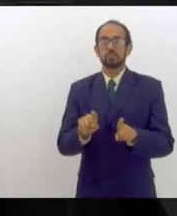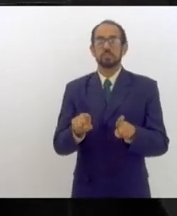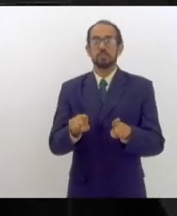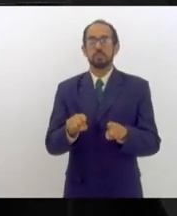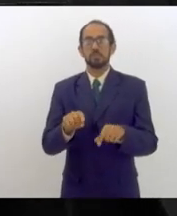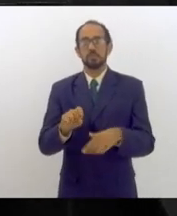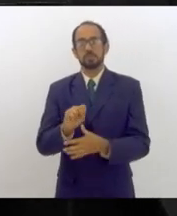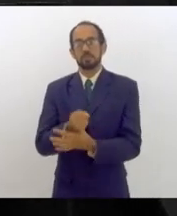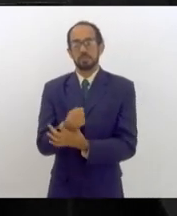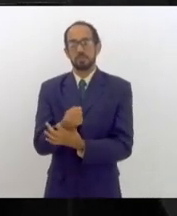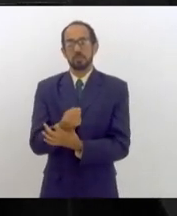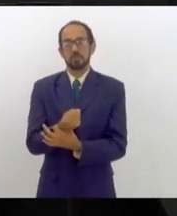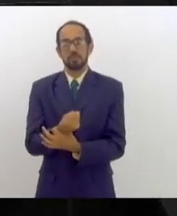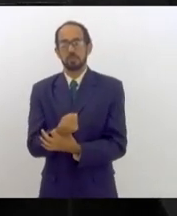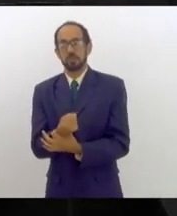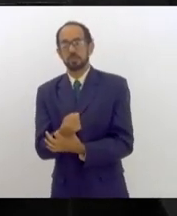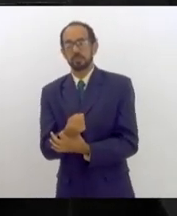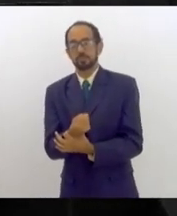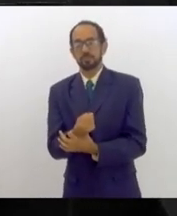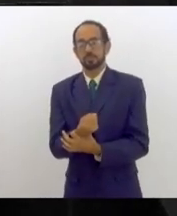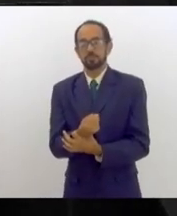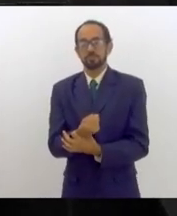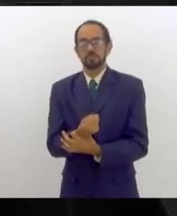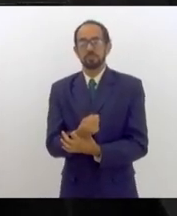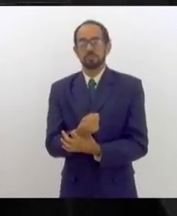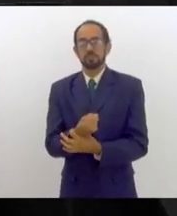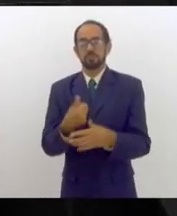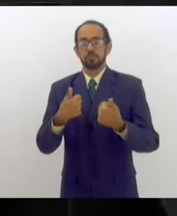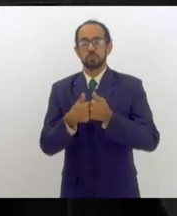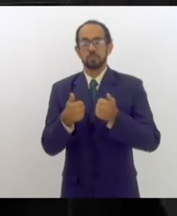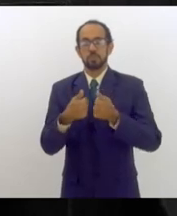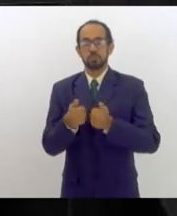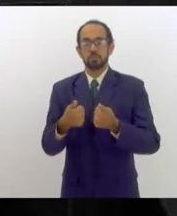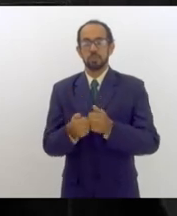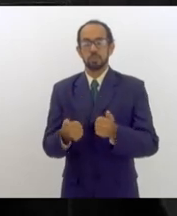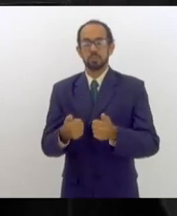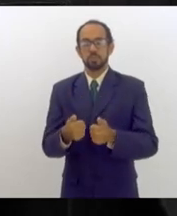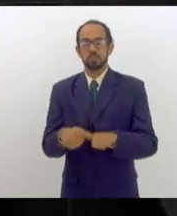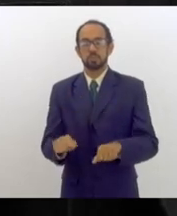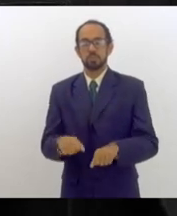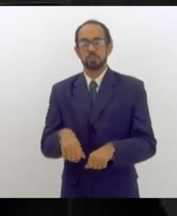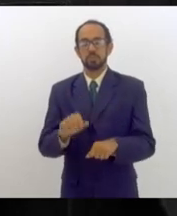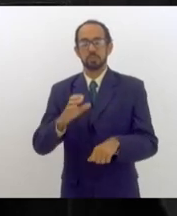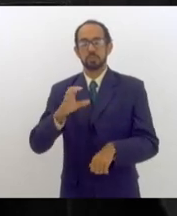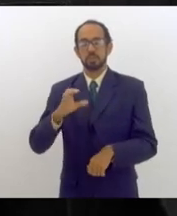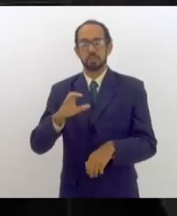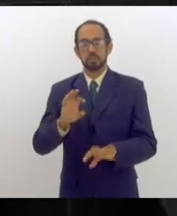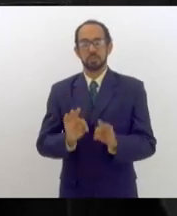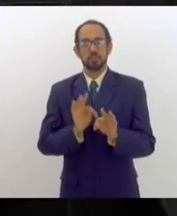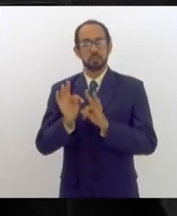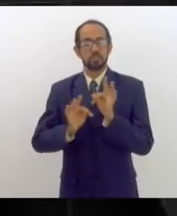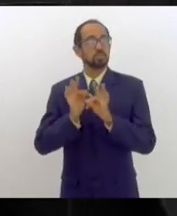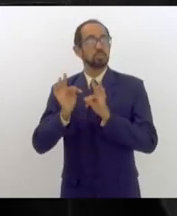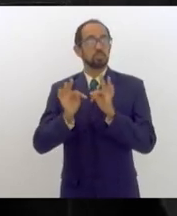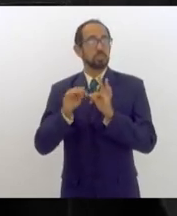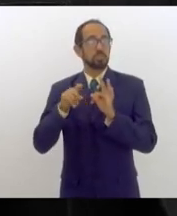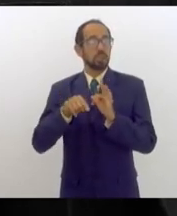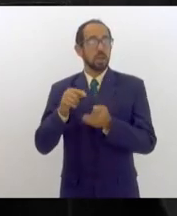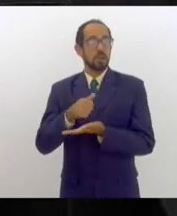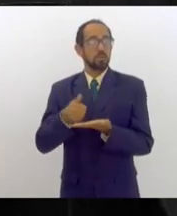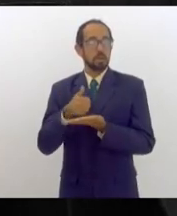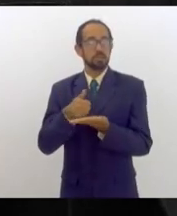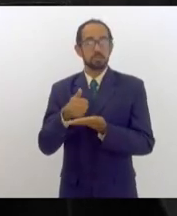na segurança no Transportes na ciência e tecnologia no mínimo